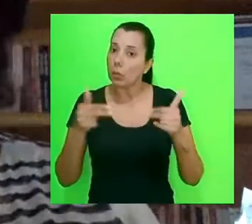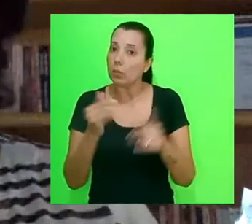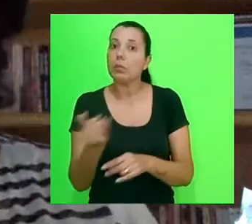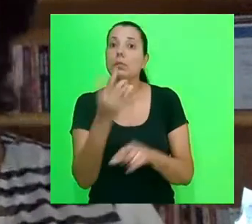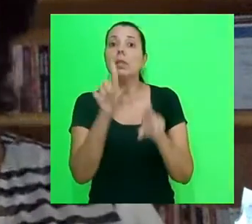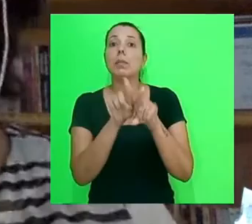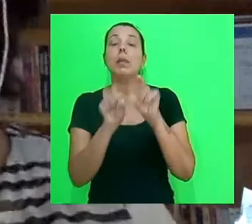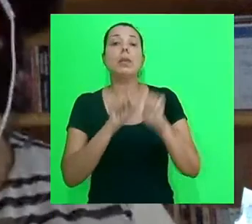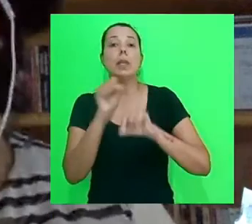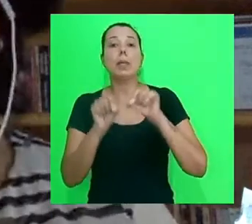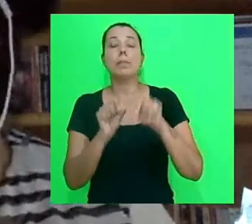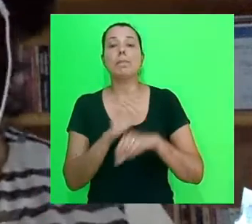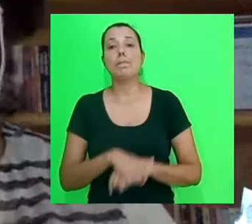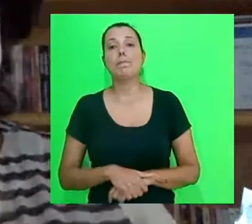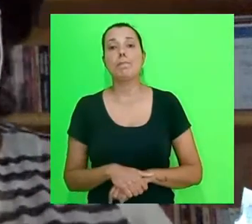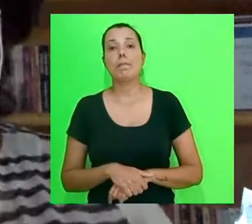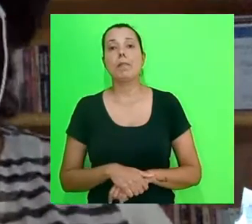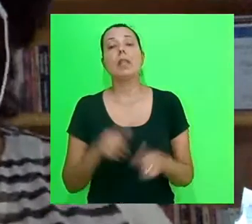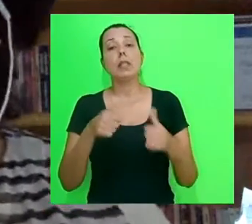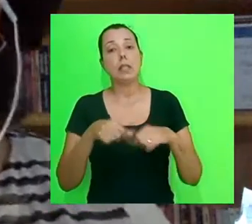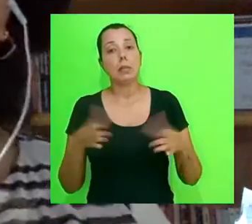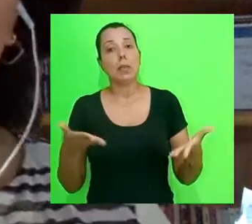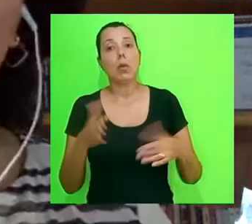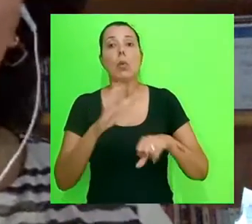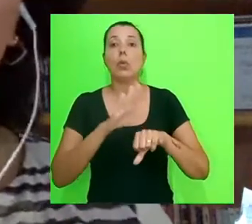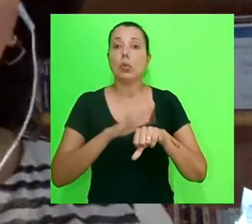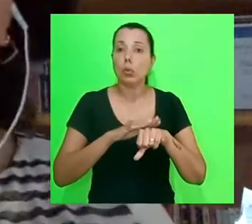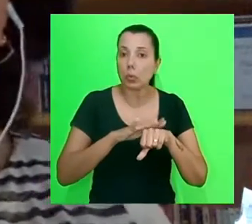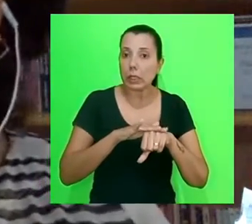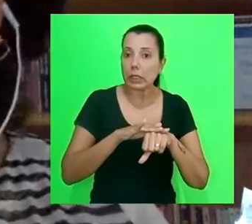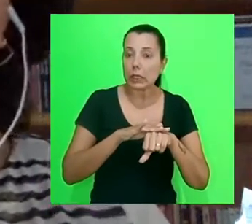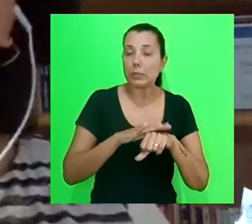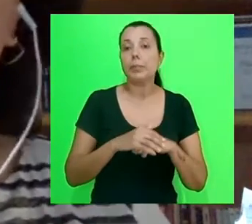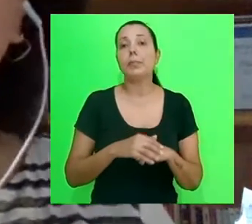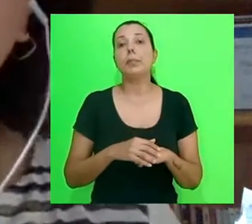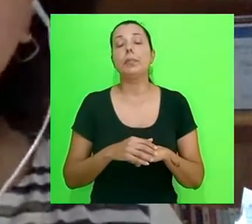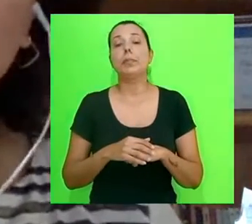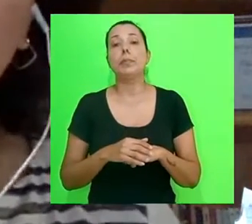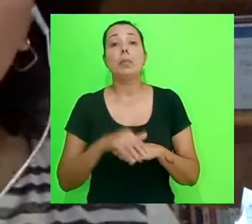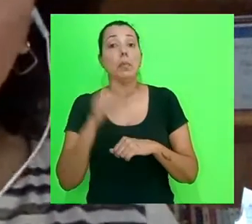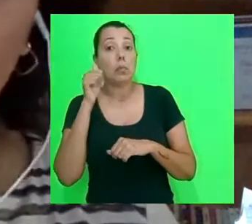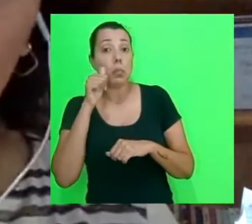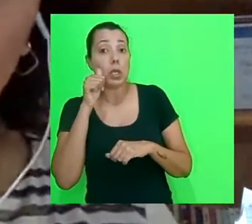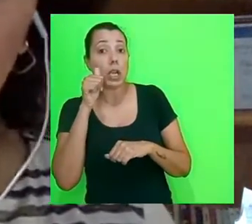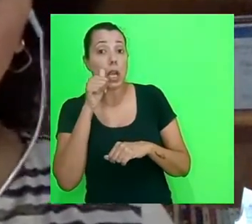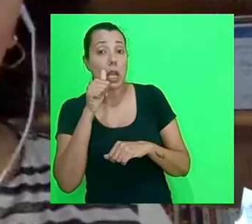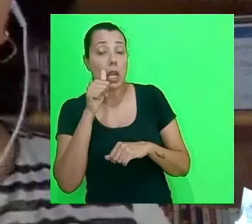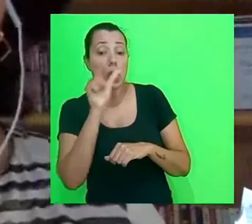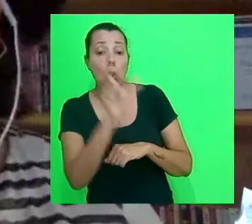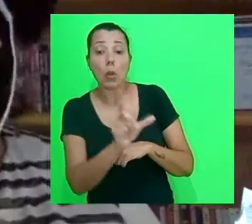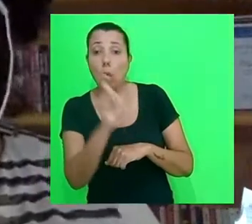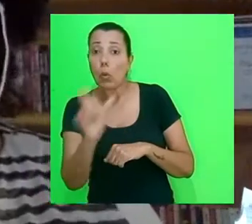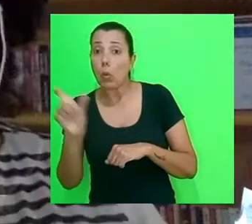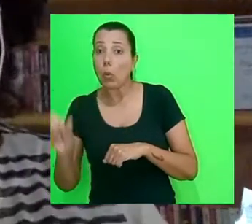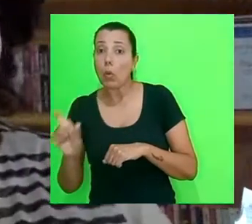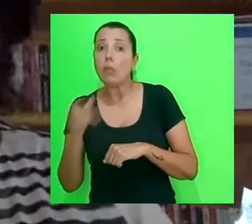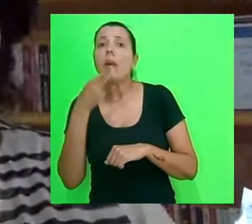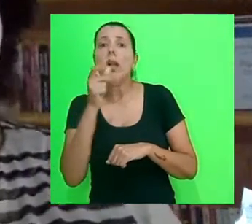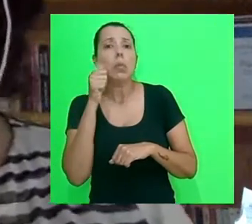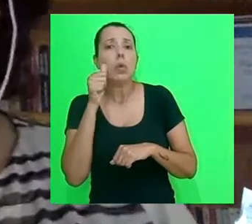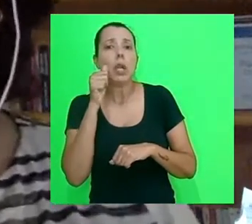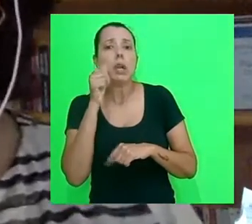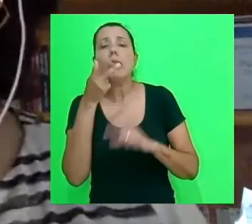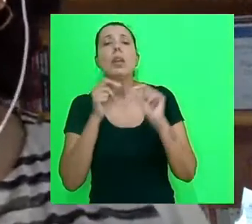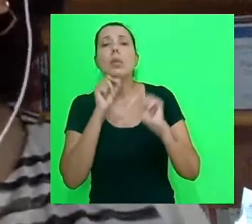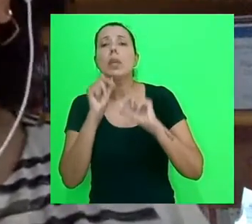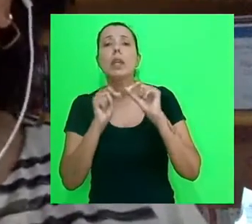muito mais fragilizada que os homens. Porque se você olha, onde é que estão as mulheres brasileiras, né? Quando você